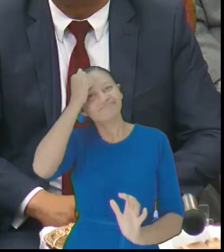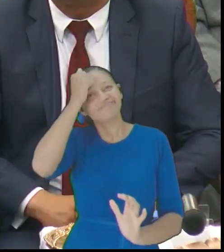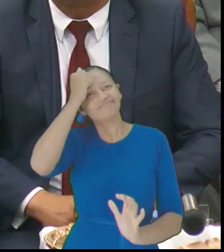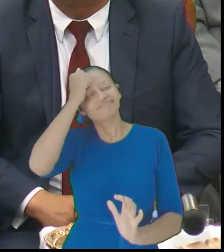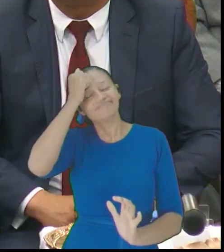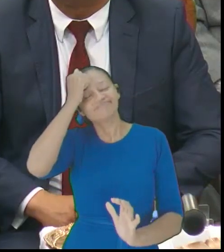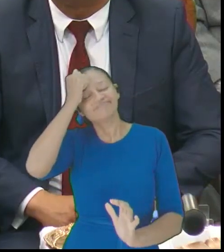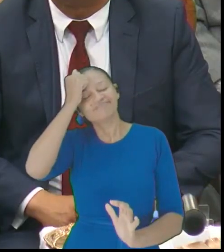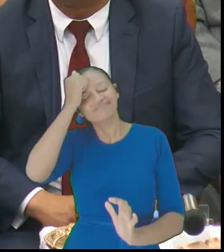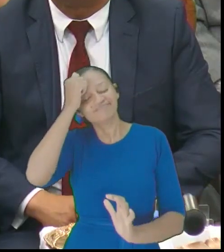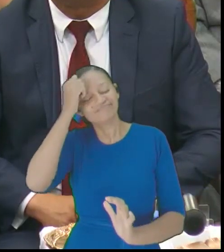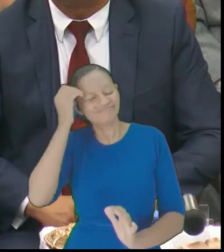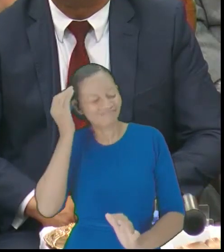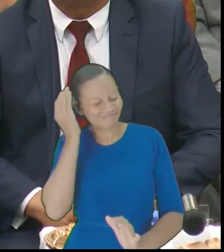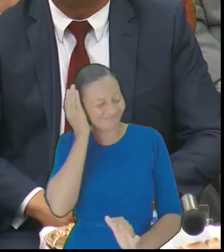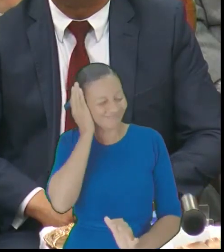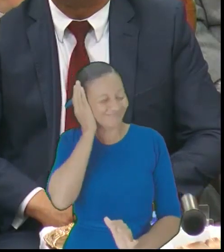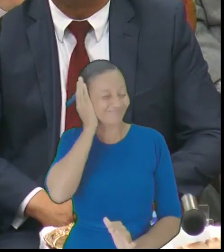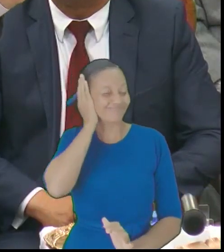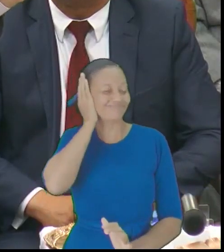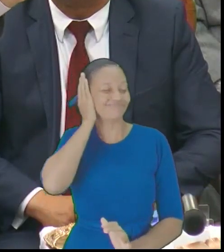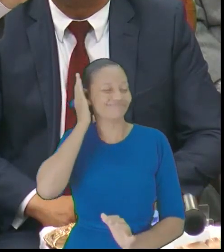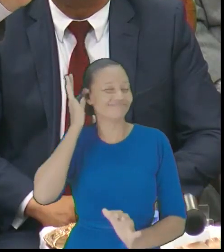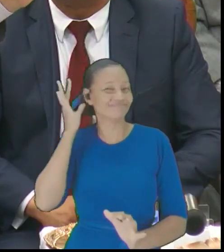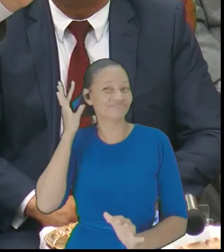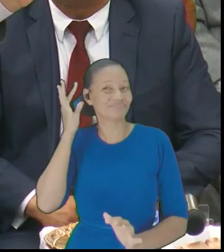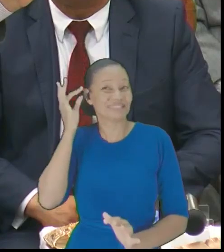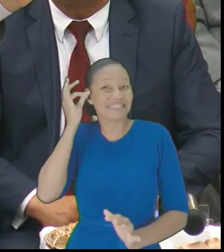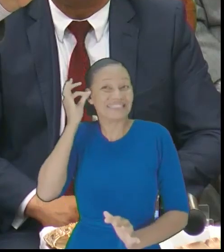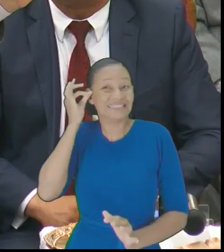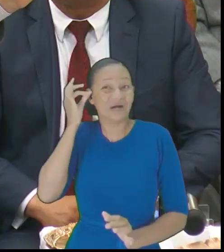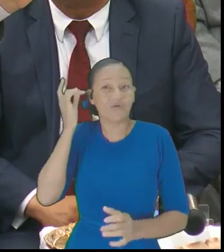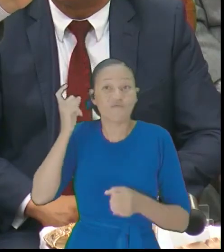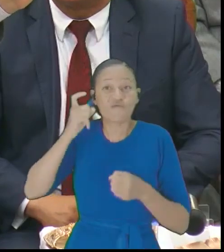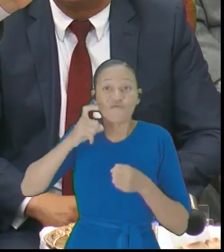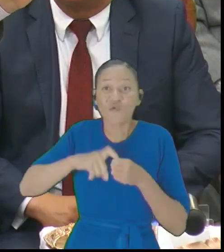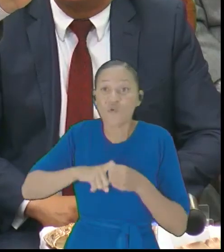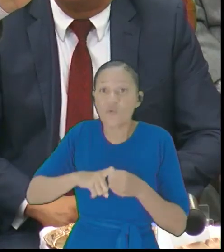Jesus tocou, colocou a orelha no lugar.